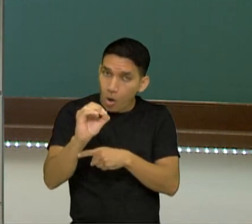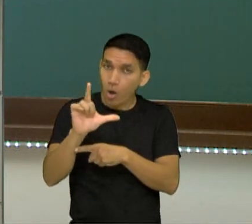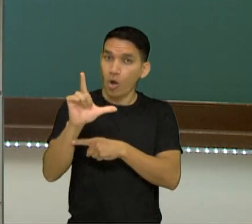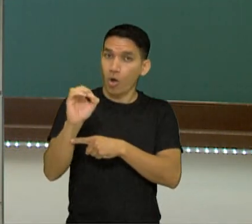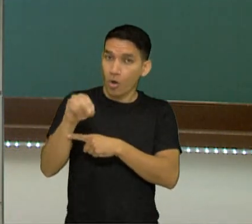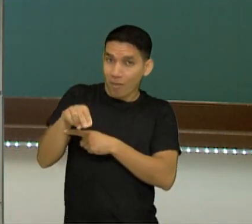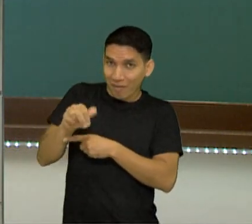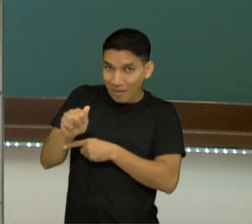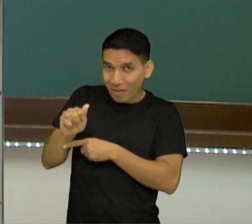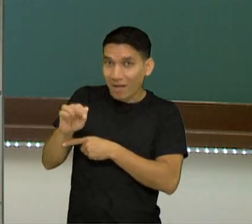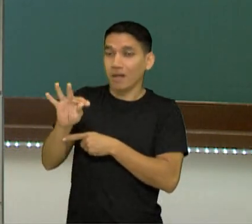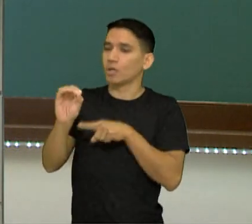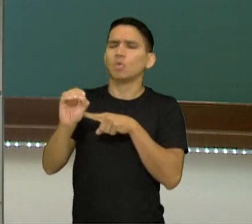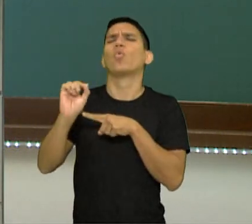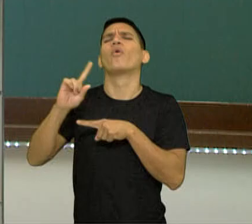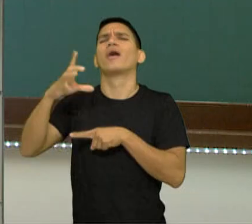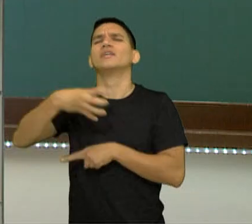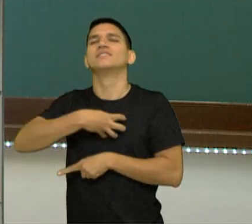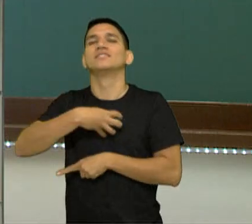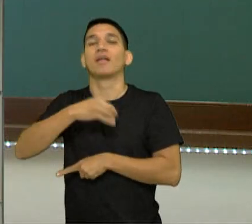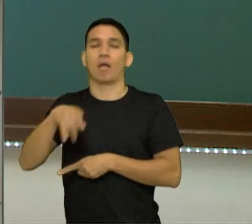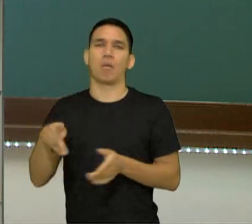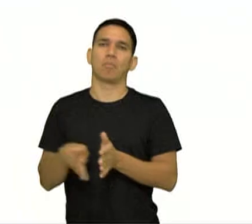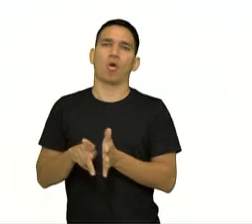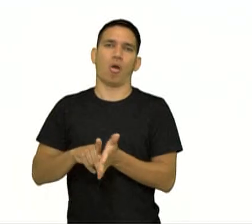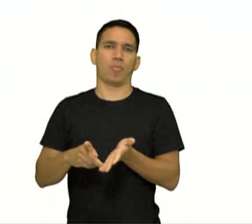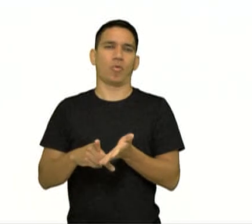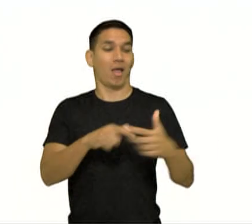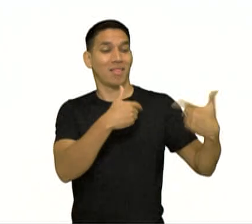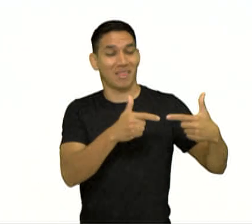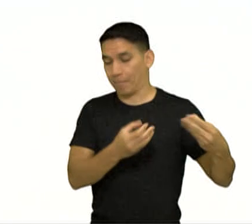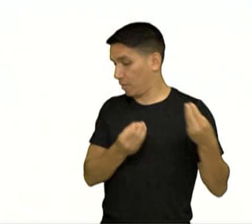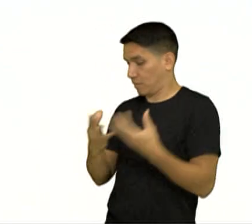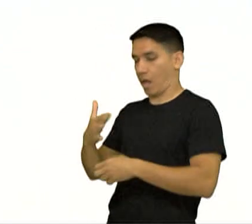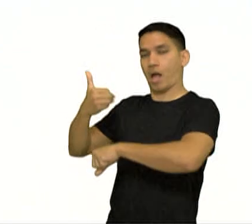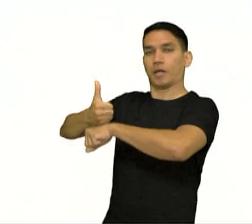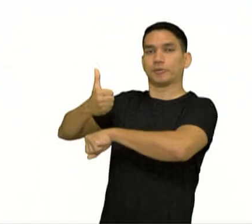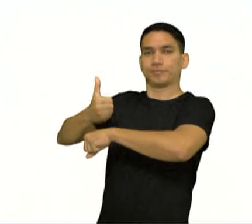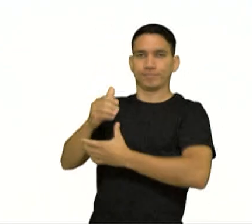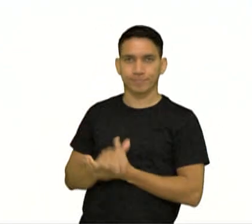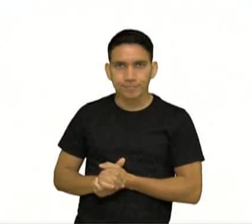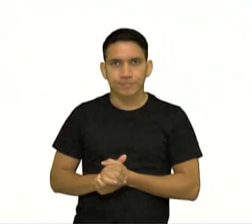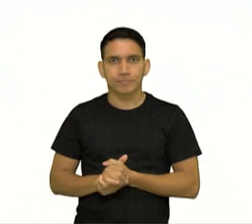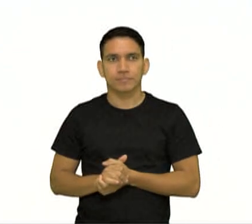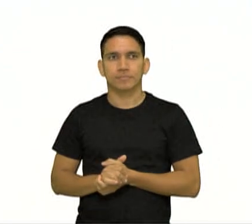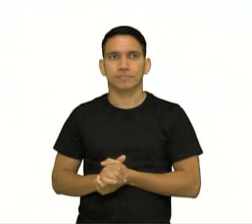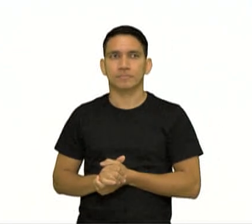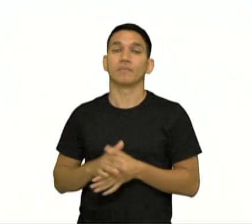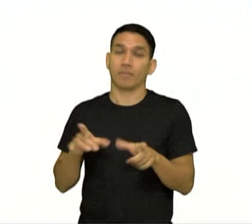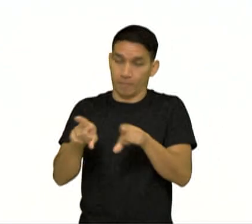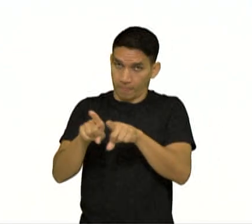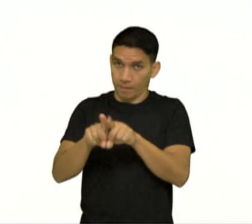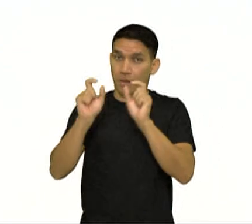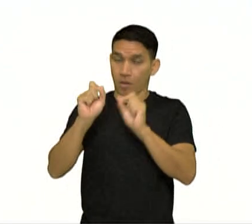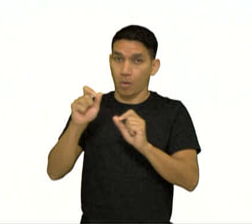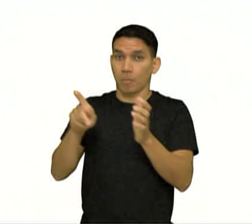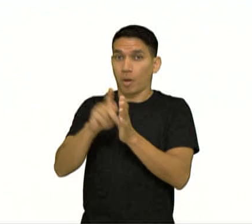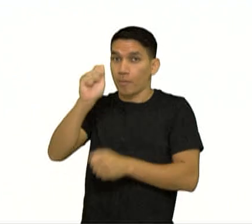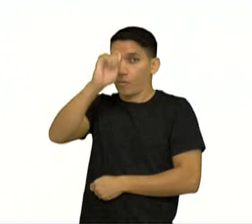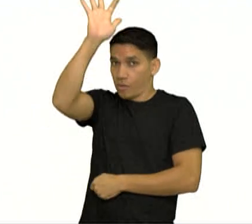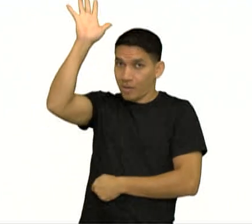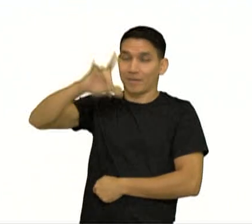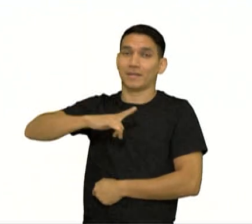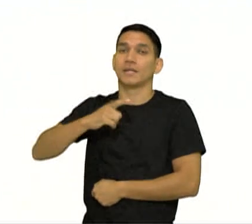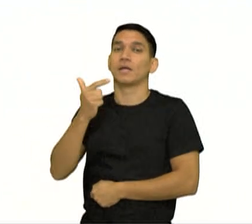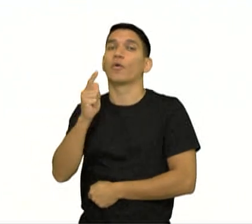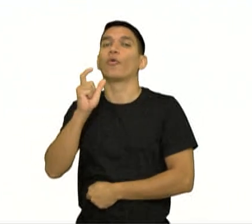a forma né de trabalho ali é para o senhor né e tudo mais o Além disso dos Romanos